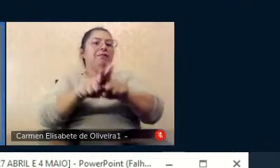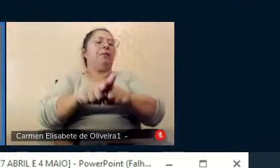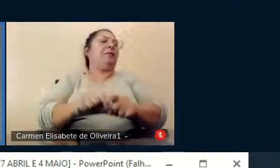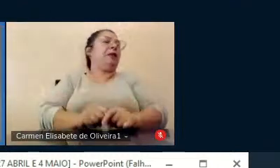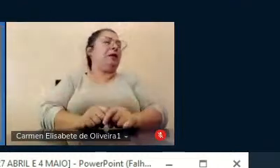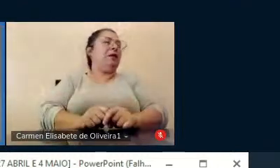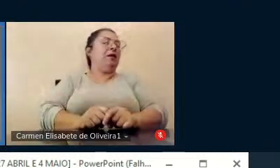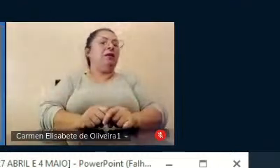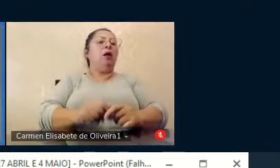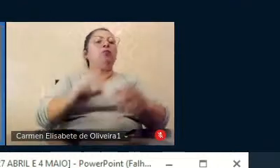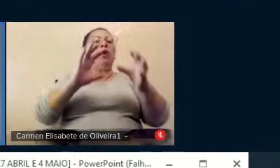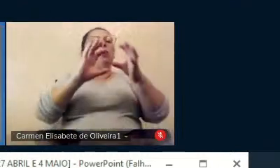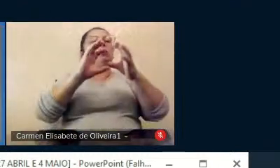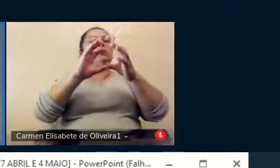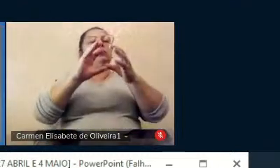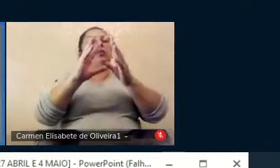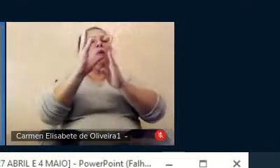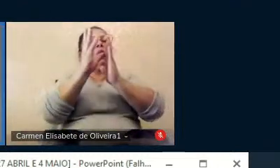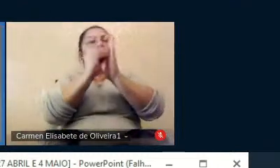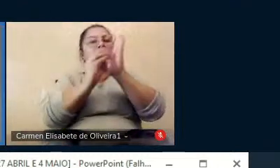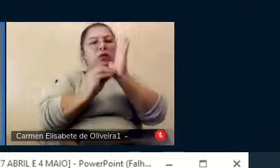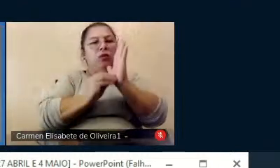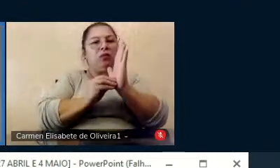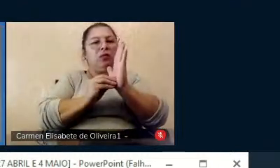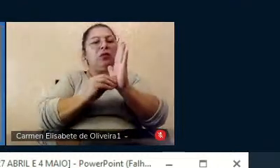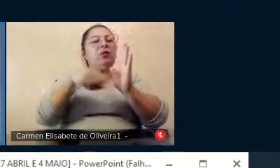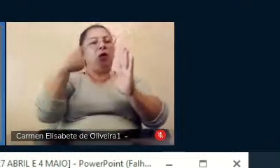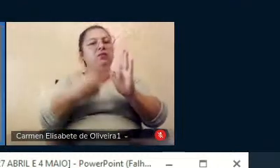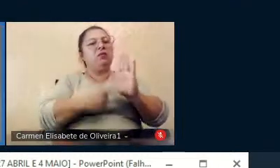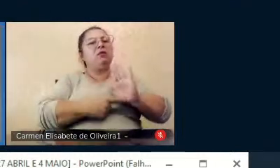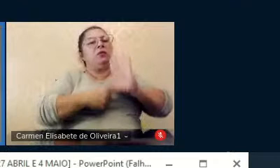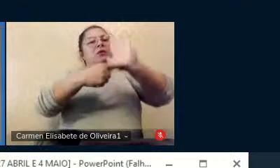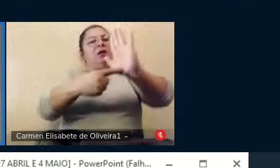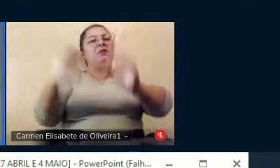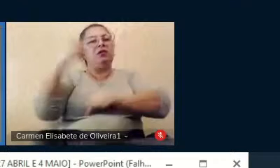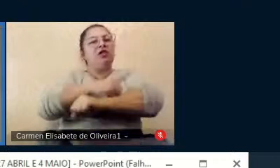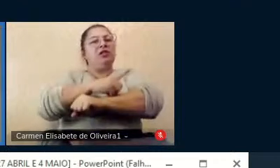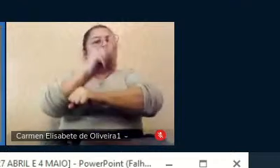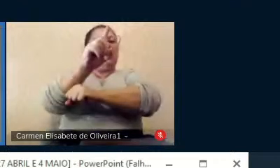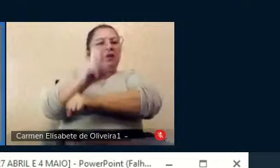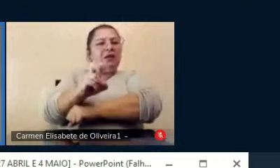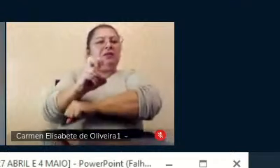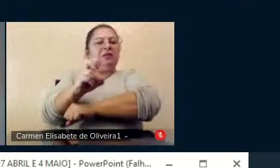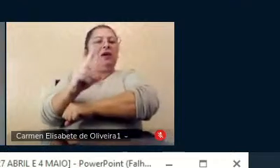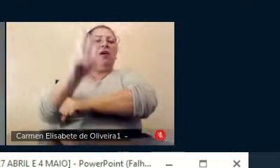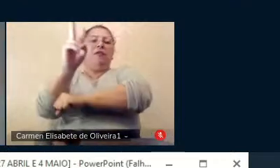Então, esse conteúdo nós vamos desenvolver no dia 15, 29 e 6 de julho.